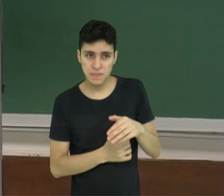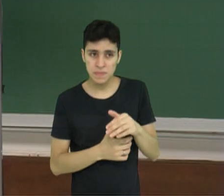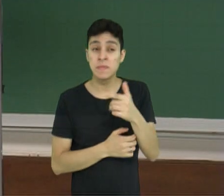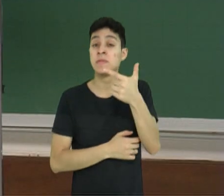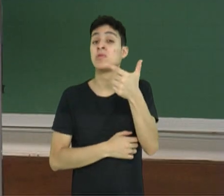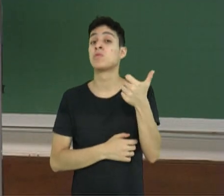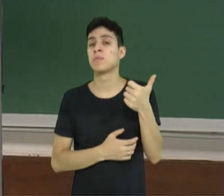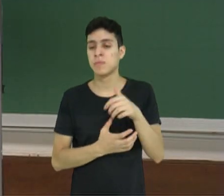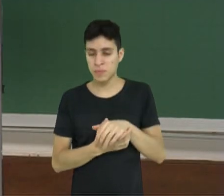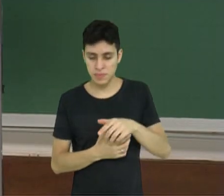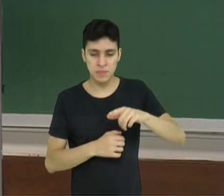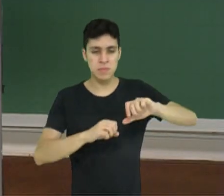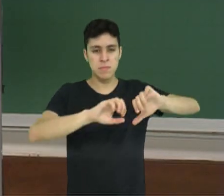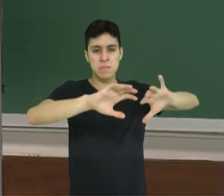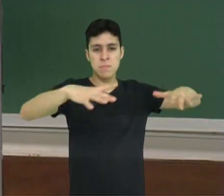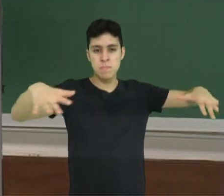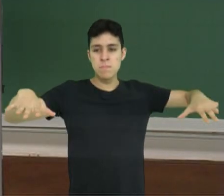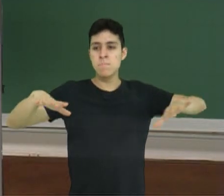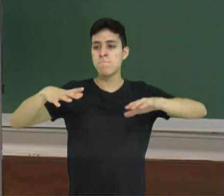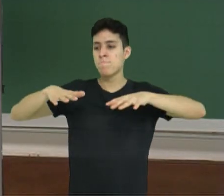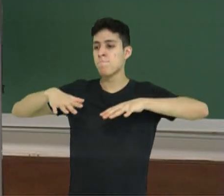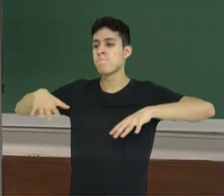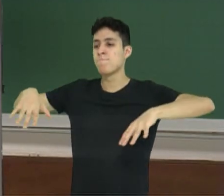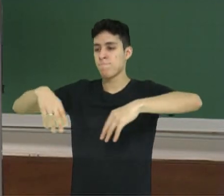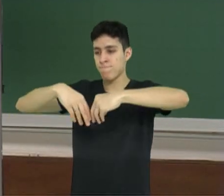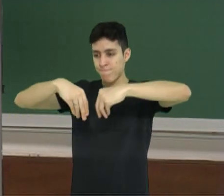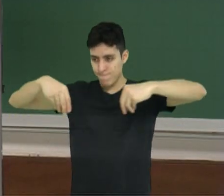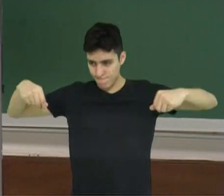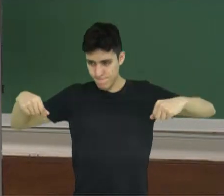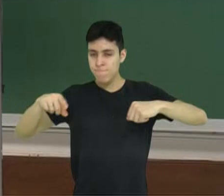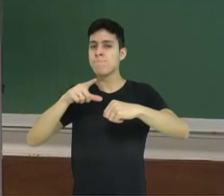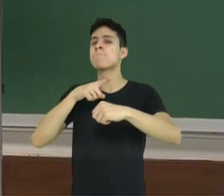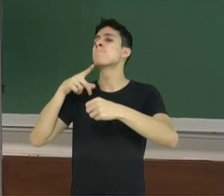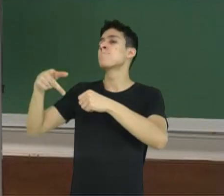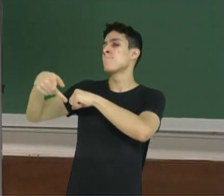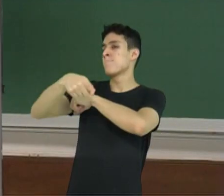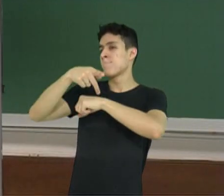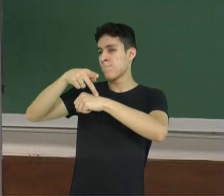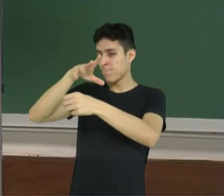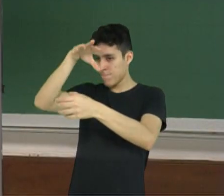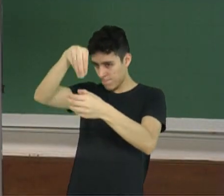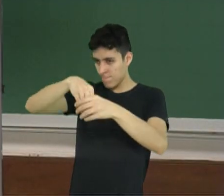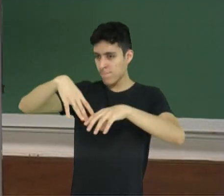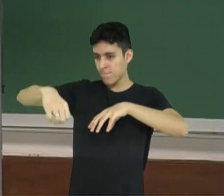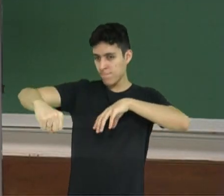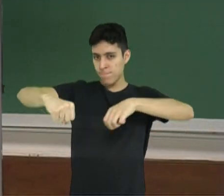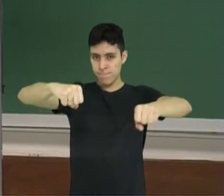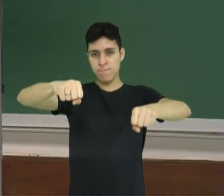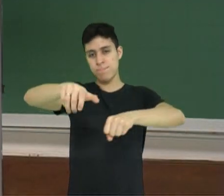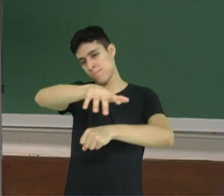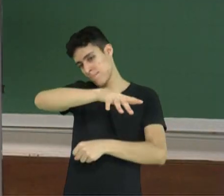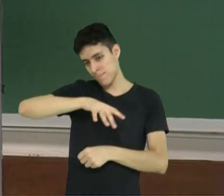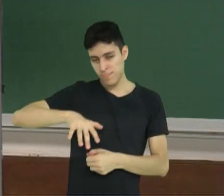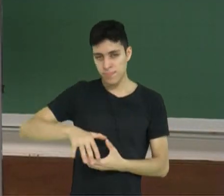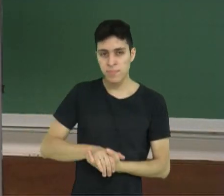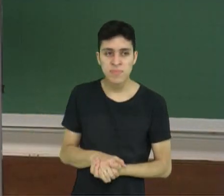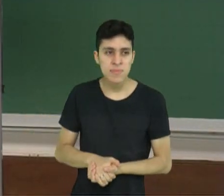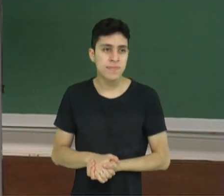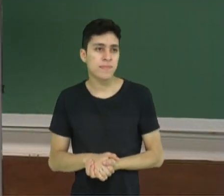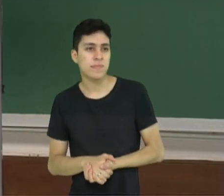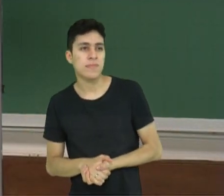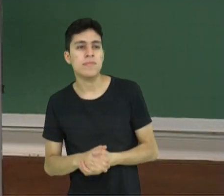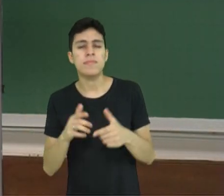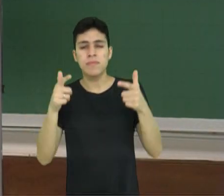parte oceânica e uma parte continental. Tá? Tem países que têm porções de terra ali no Ártico.